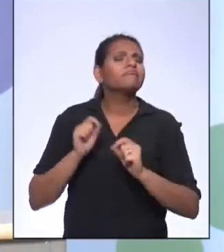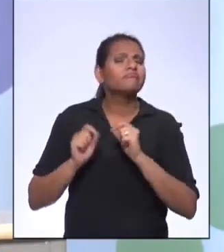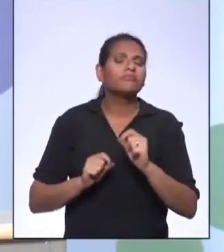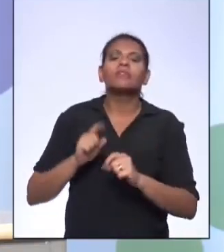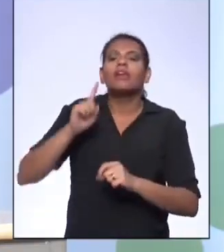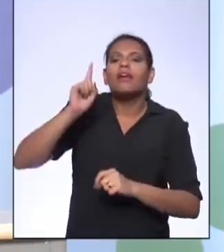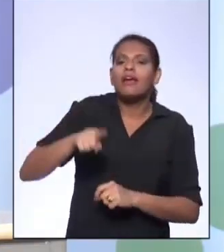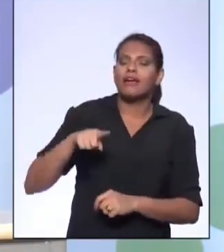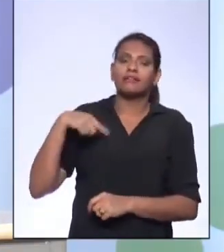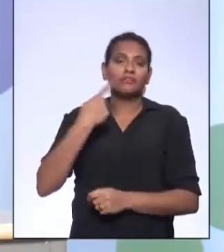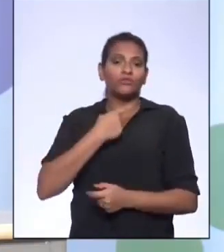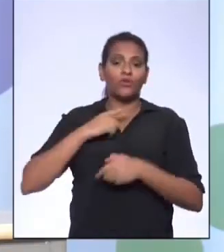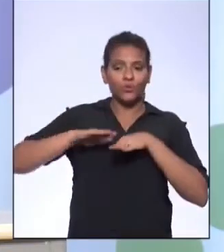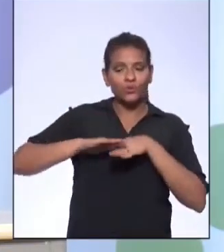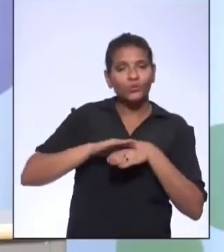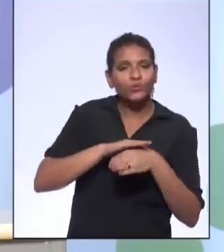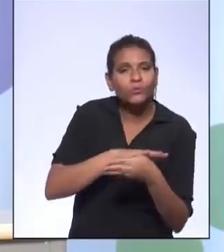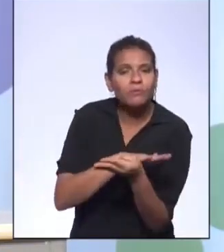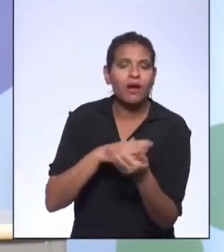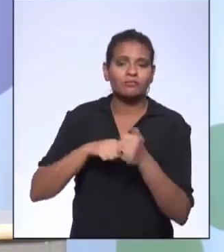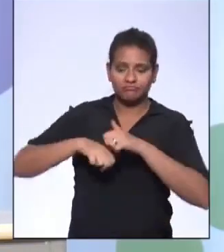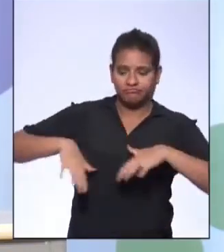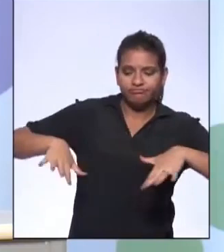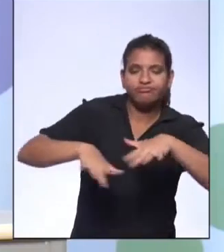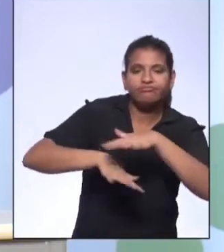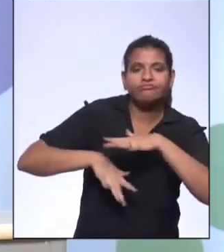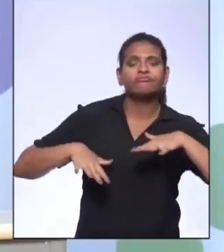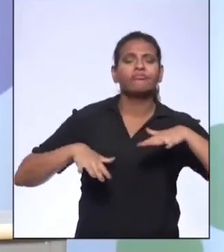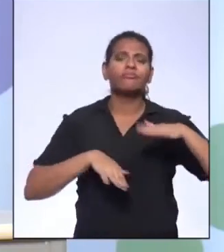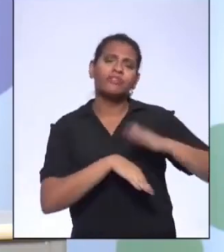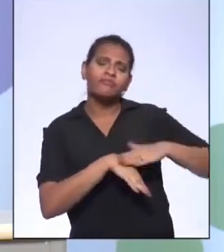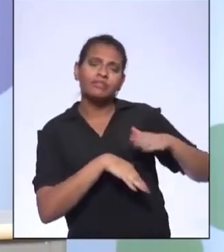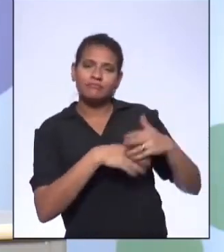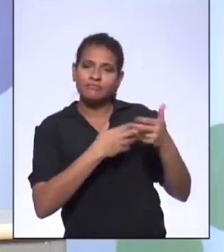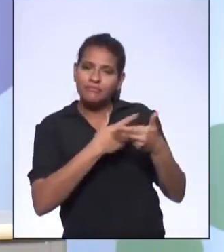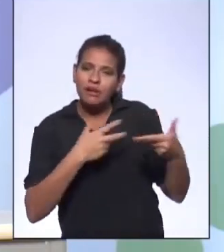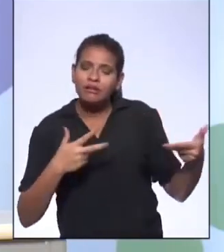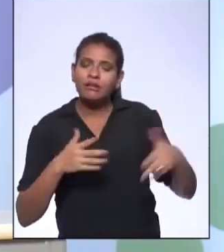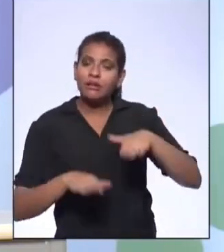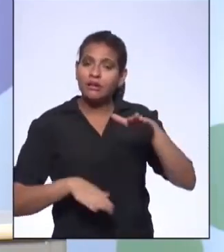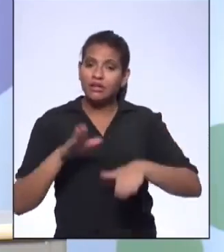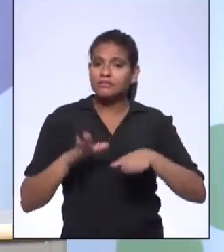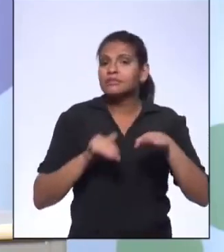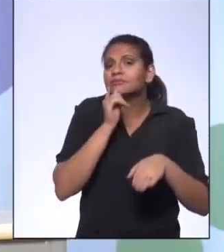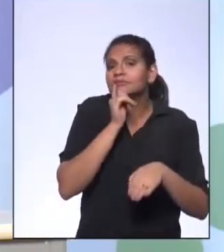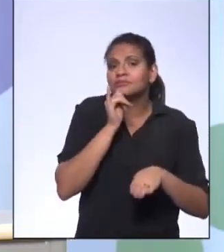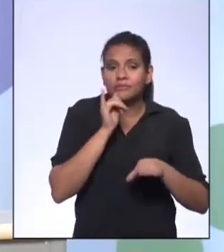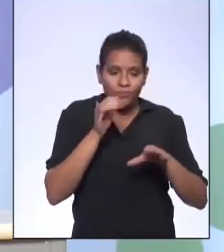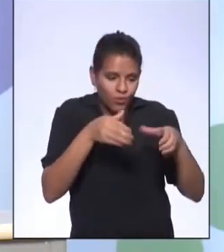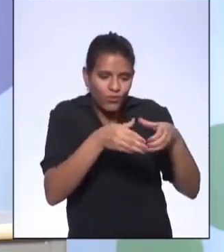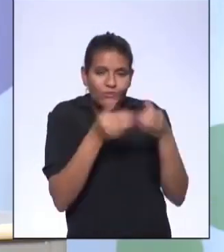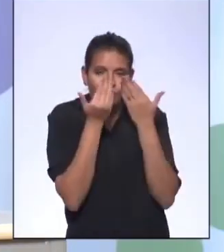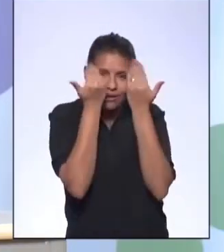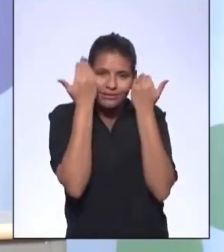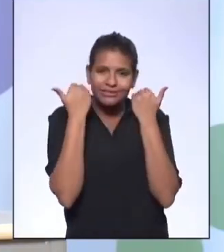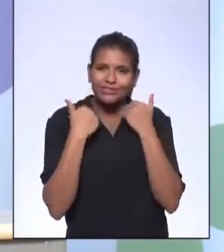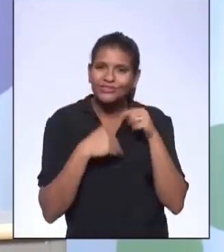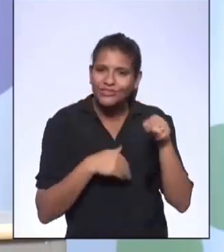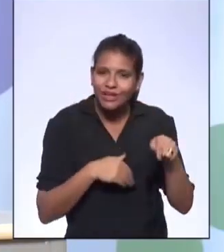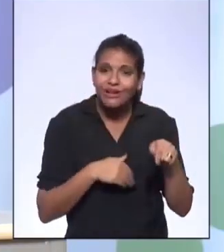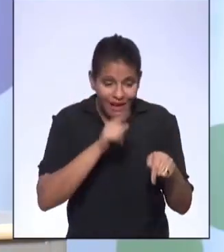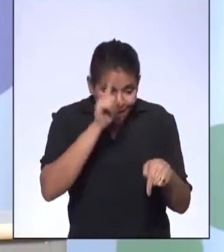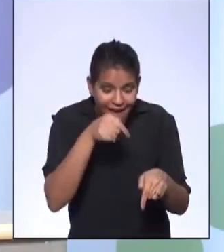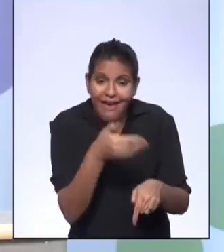em diferentes grupos, né? Então, as expressões dos povos indígenas são patrimônio imaterial, e